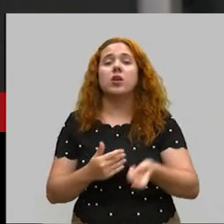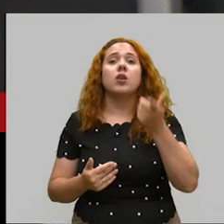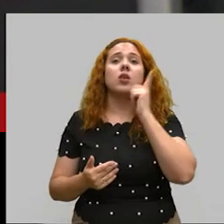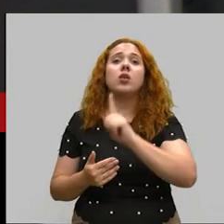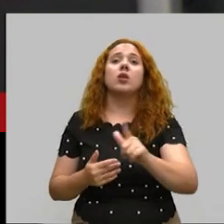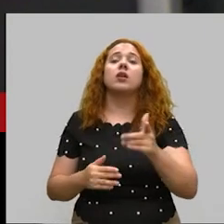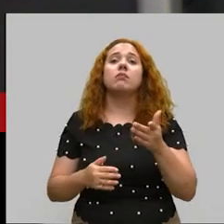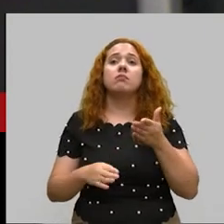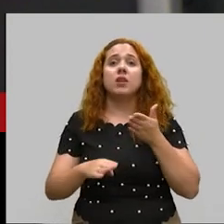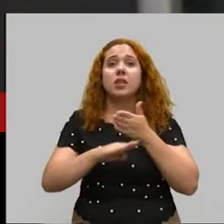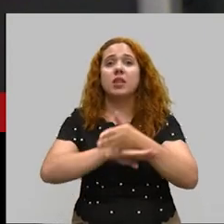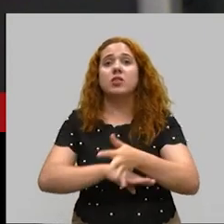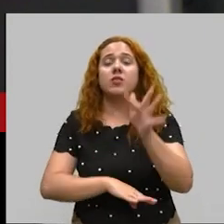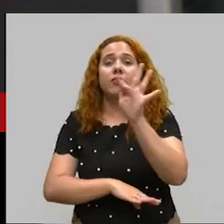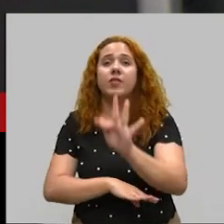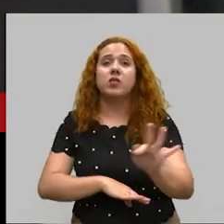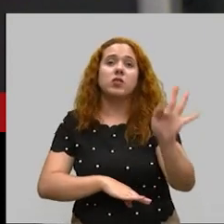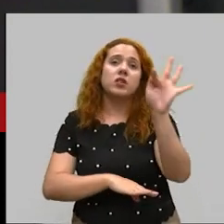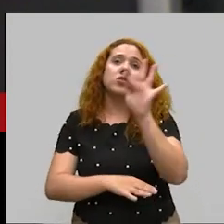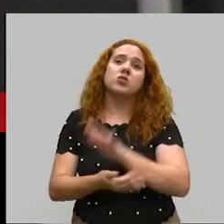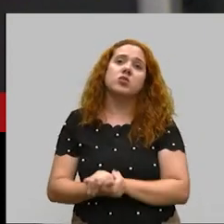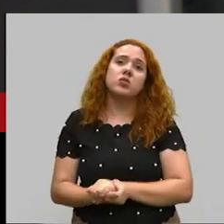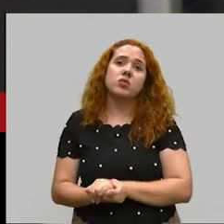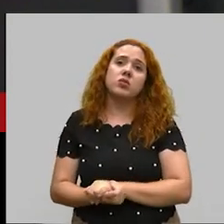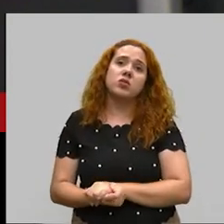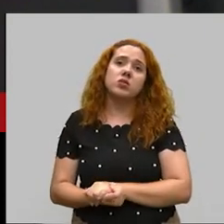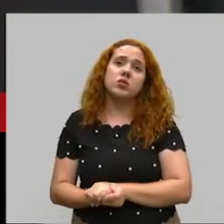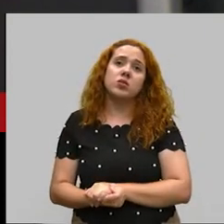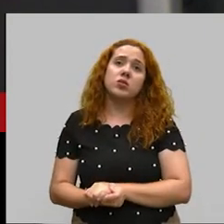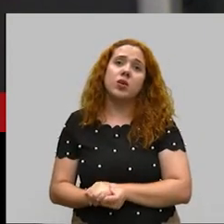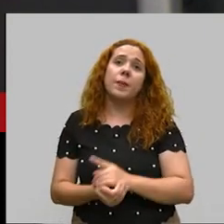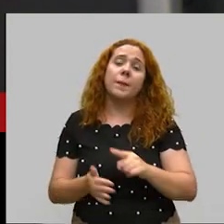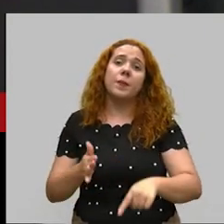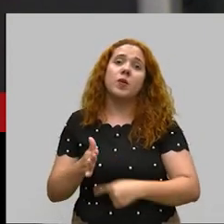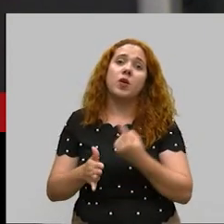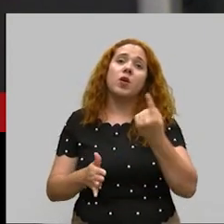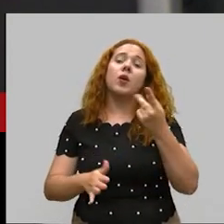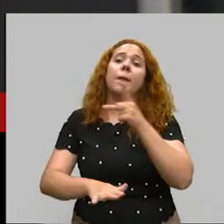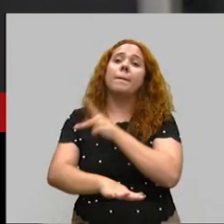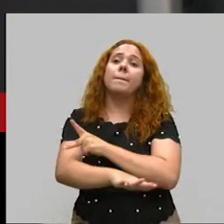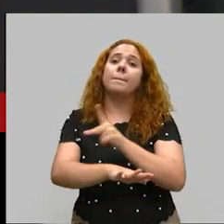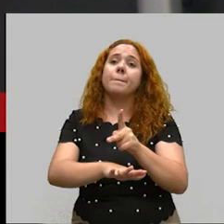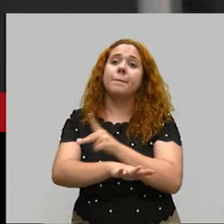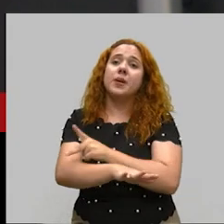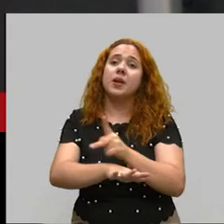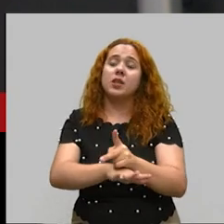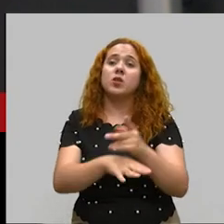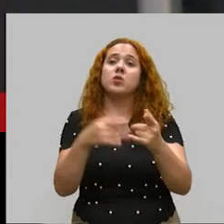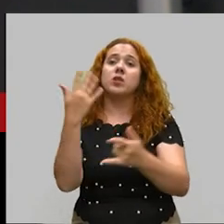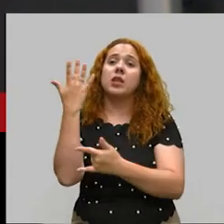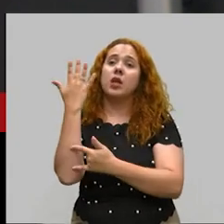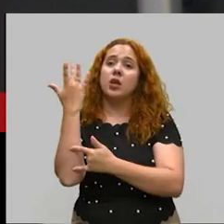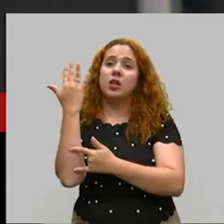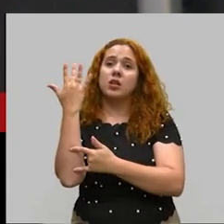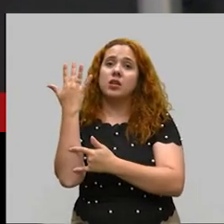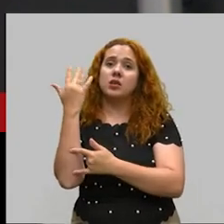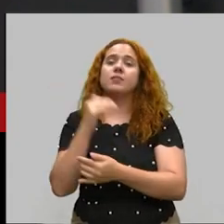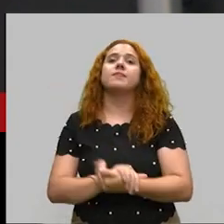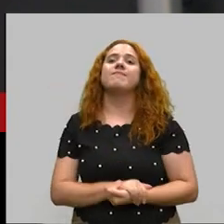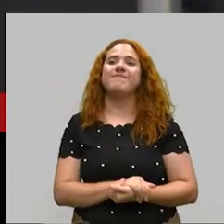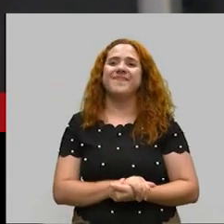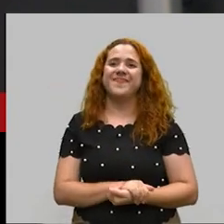ingressar na faculdade sou da primeira turma de pedagogia da terra da UFMG com muita